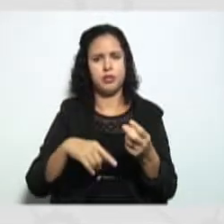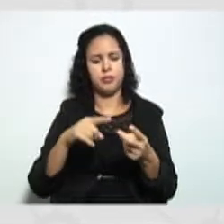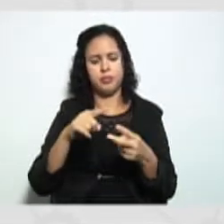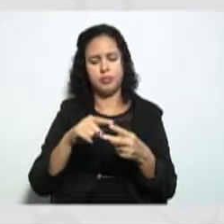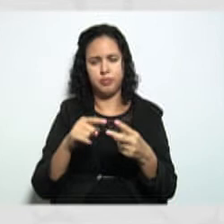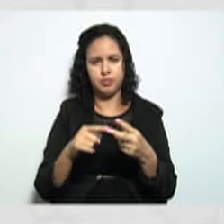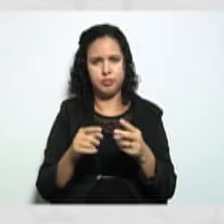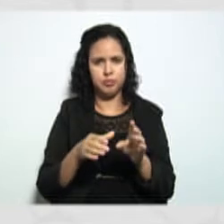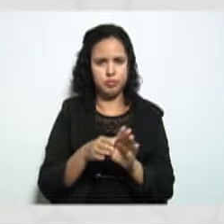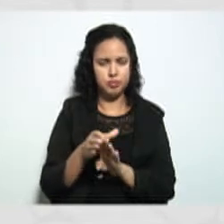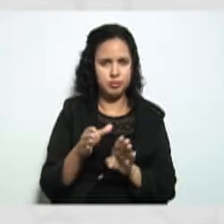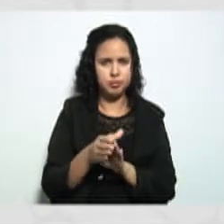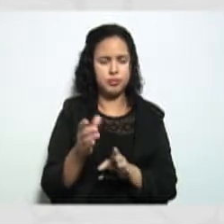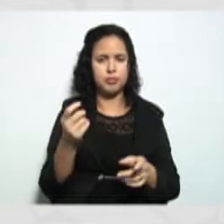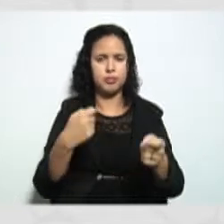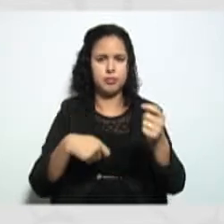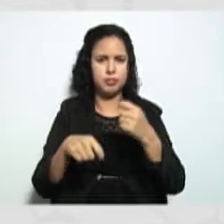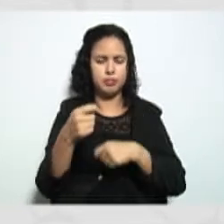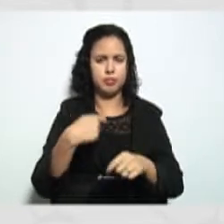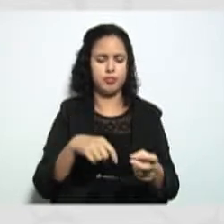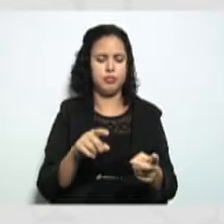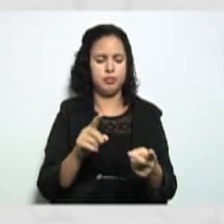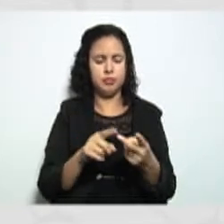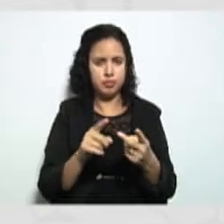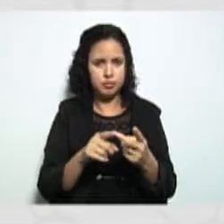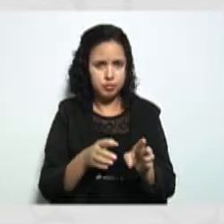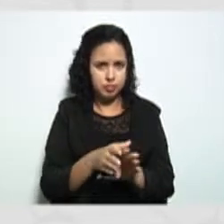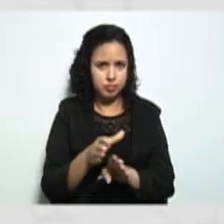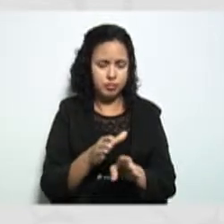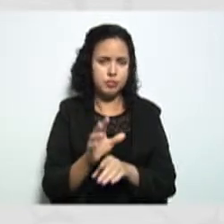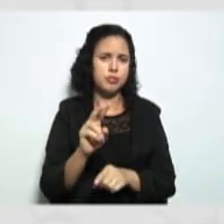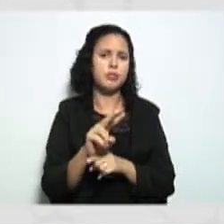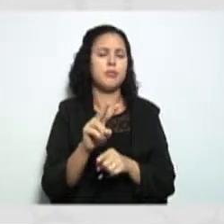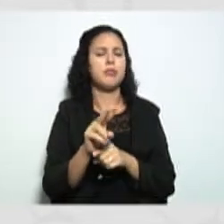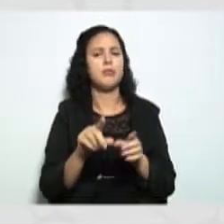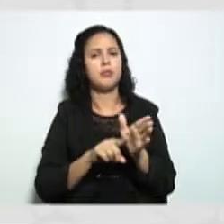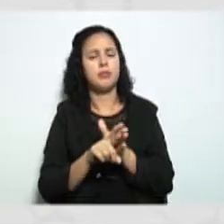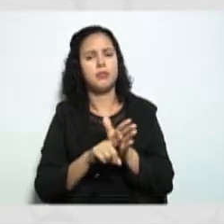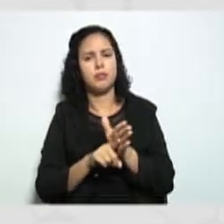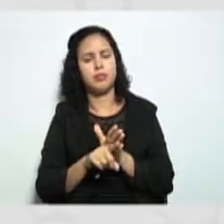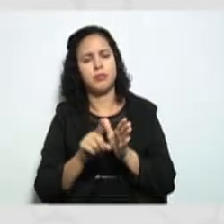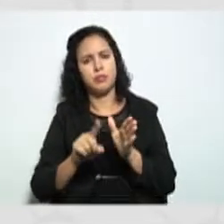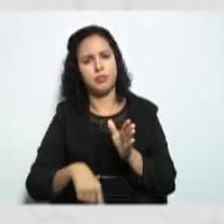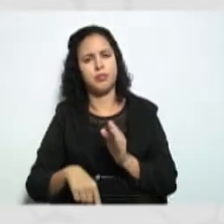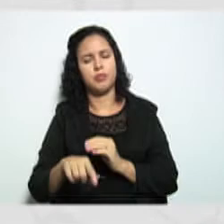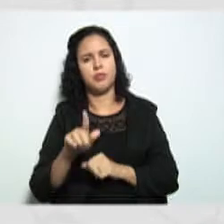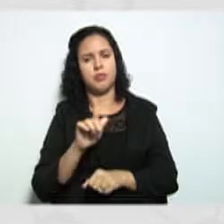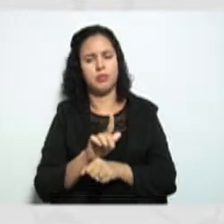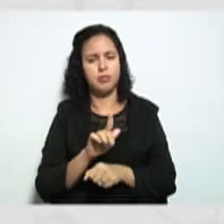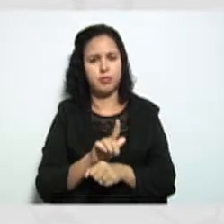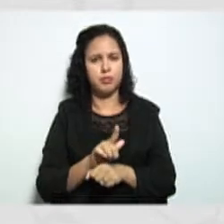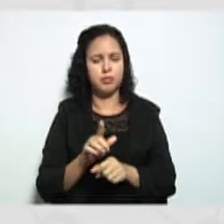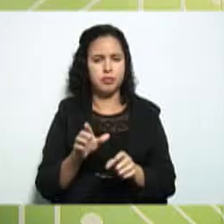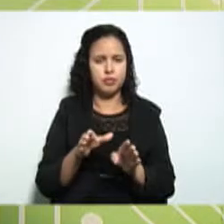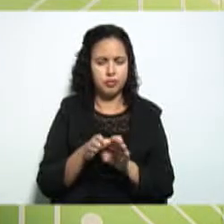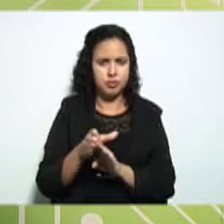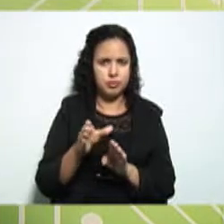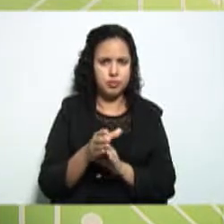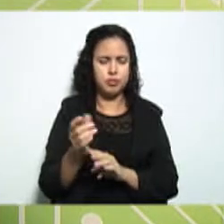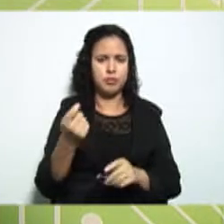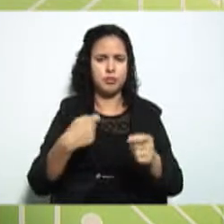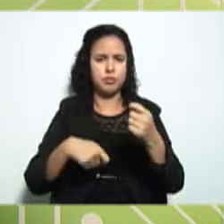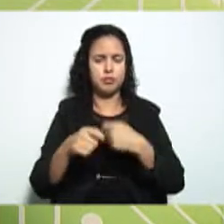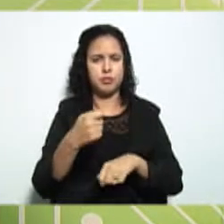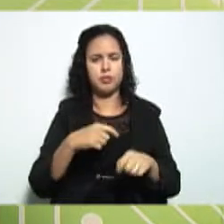Né? São as pessoas que vão tomar conta do negócio, né? Que vão gerir o negócio. São dirigentes, né? Uhum. Conselho administrativo, lembrando, é